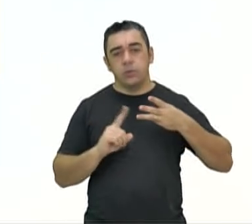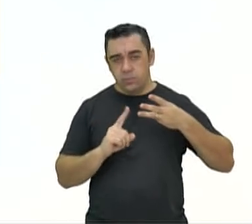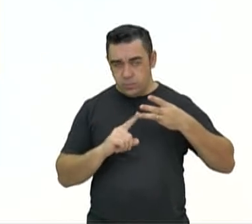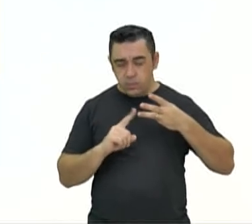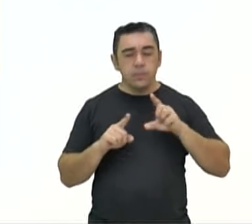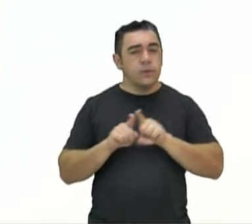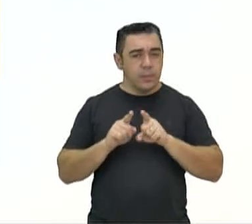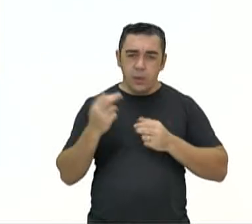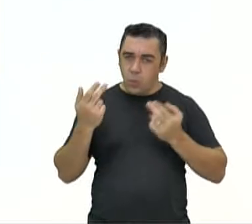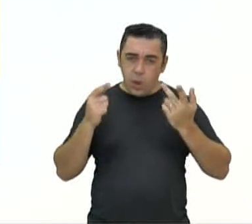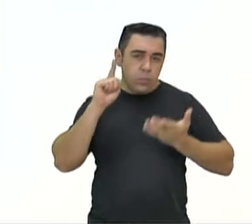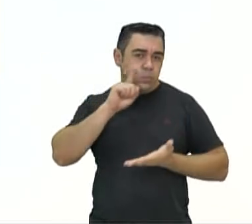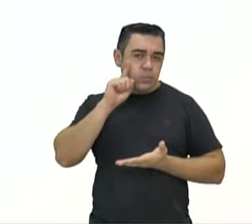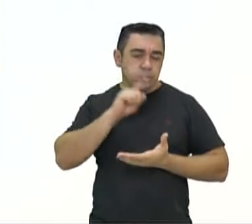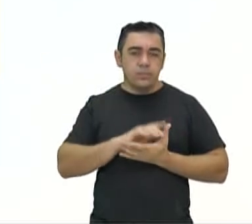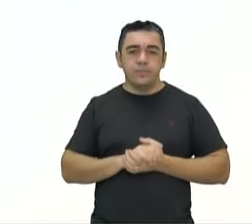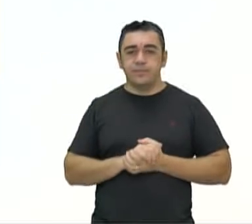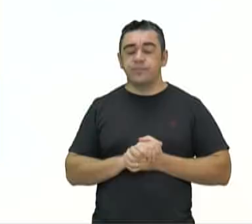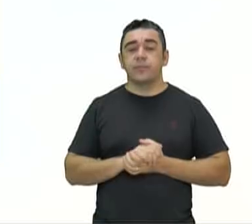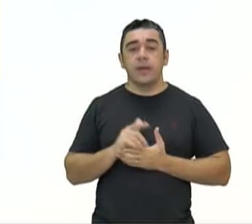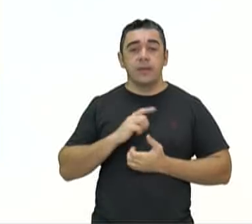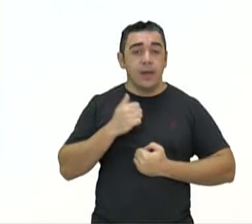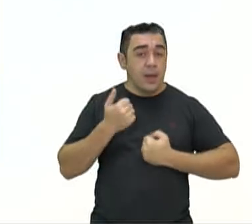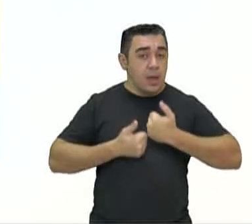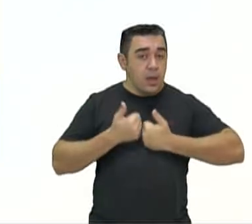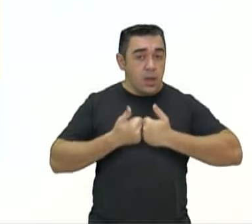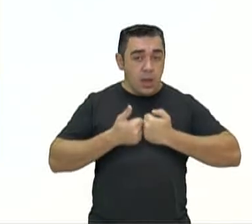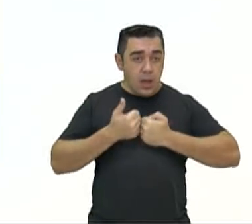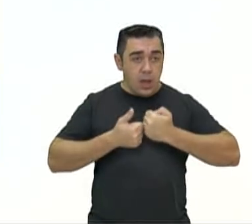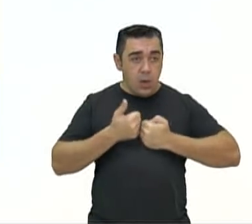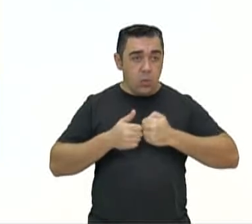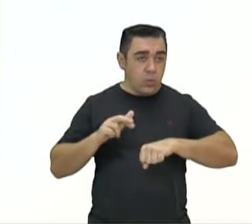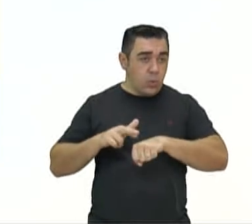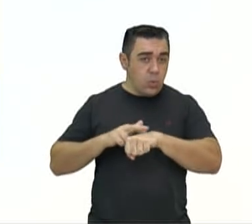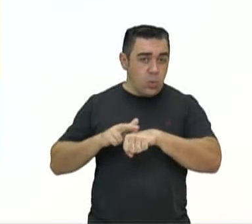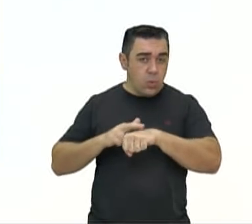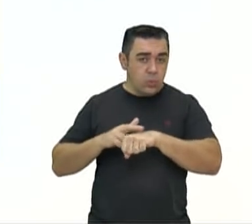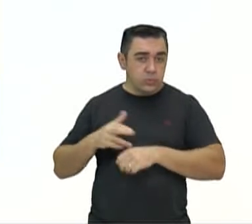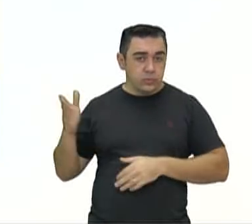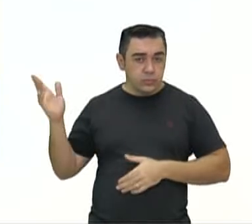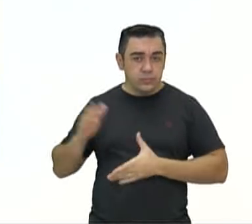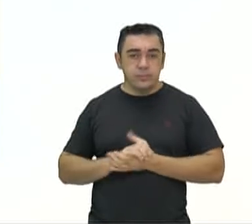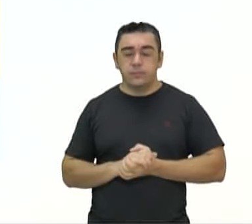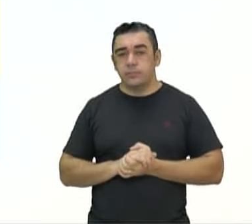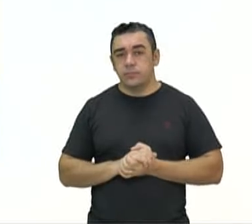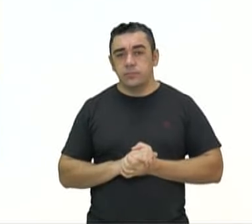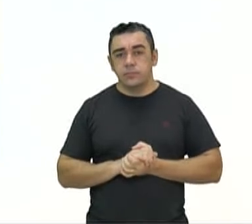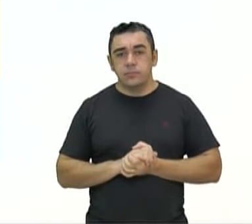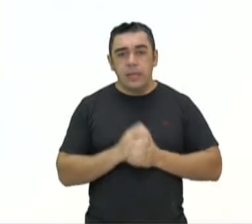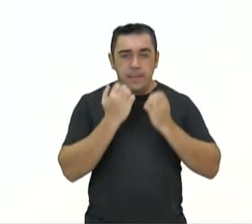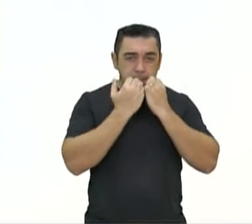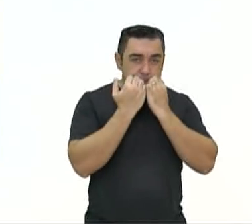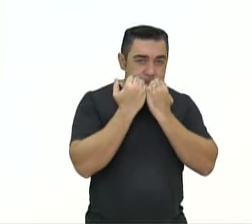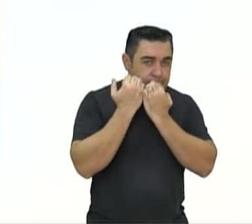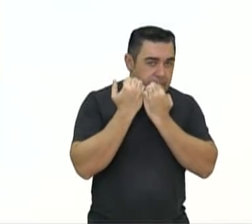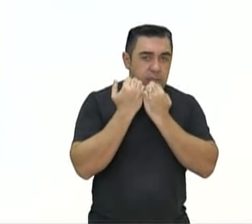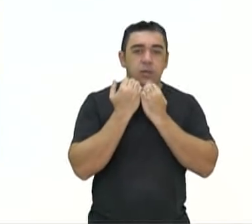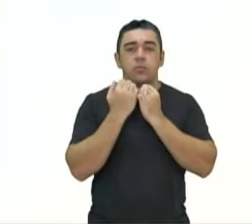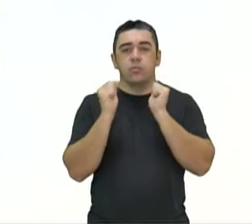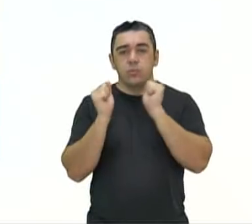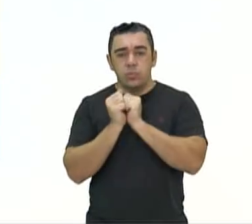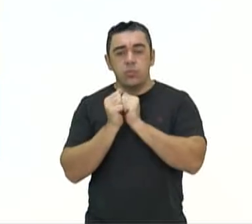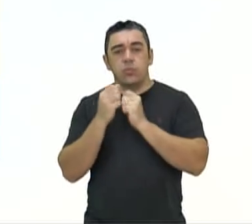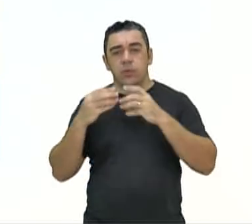igual lá nos Estados Unidos, tá? O arroz nessas partes em roxinho mais escuro, milho e trigo em laranja.